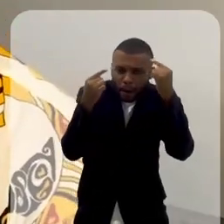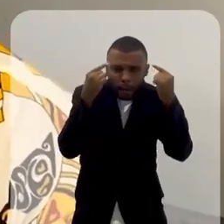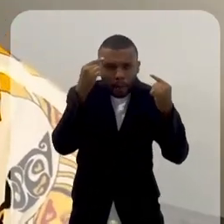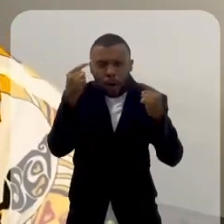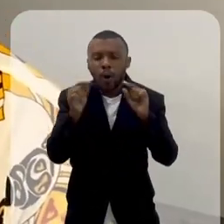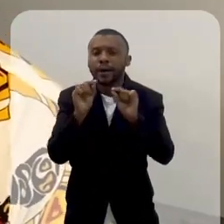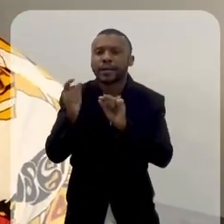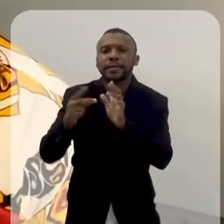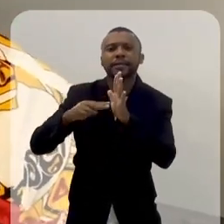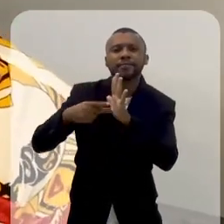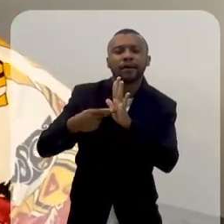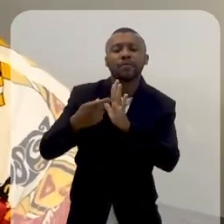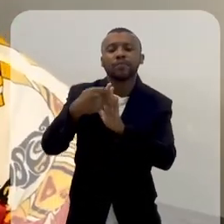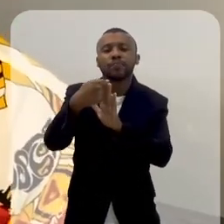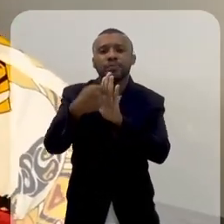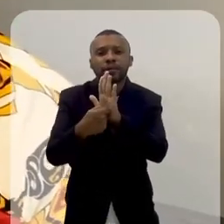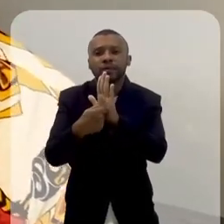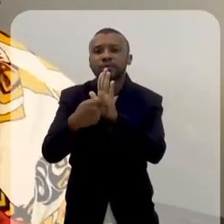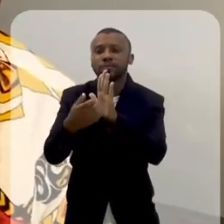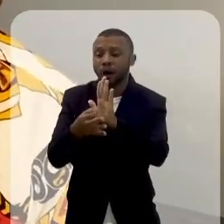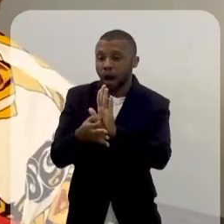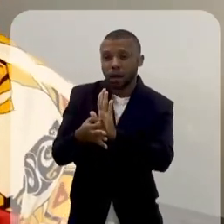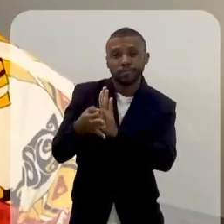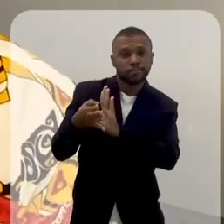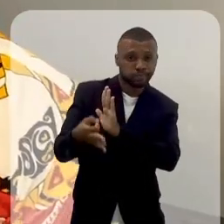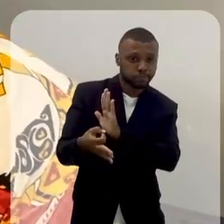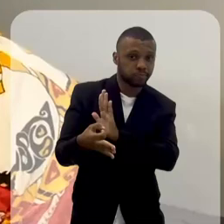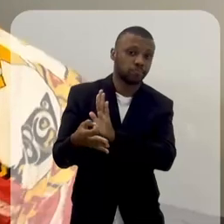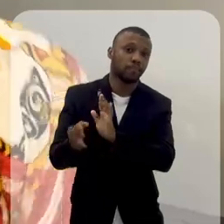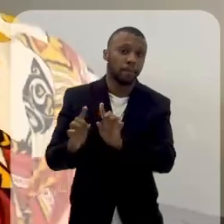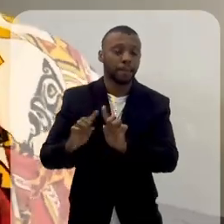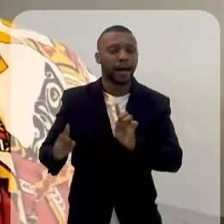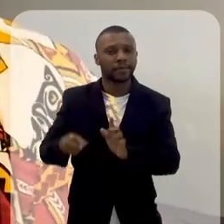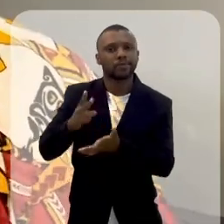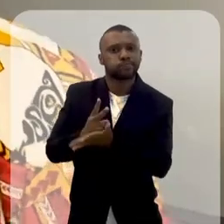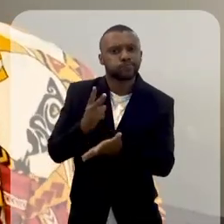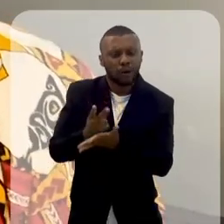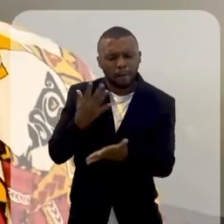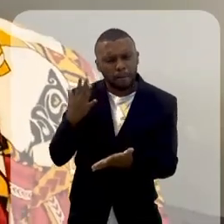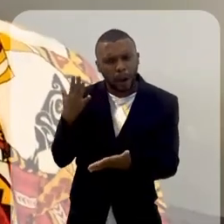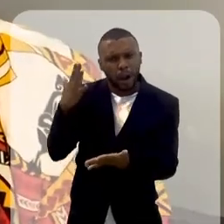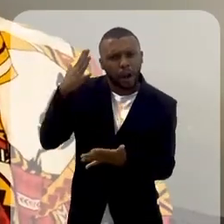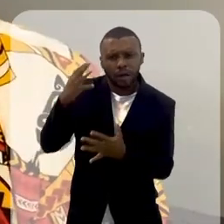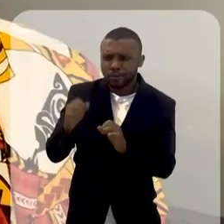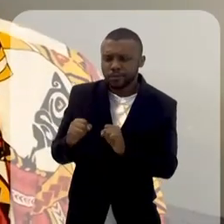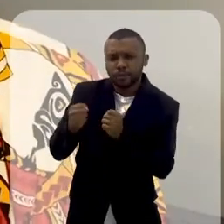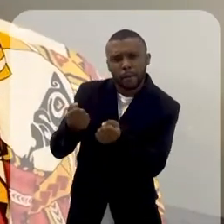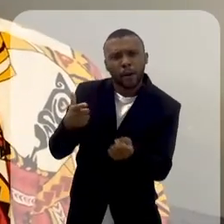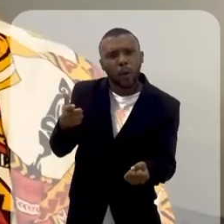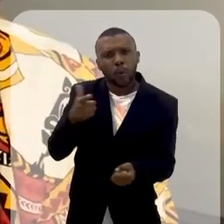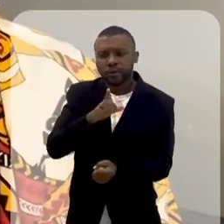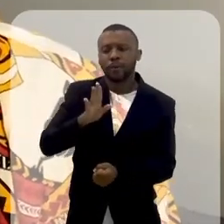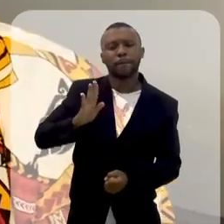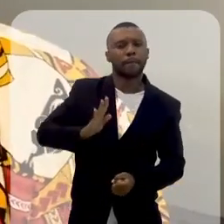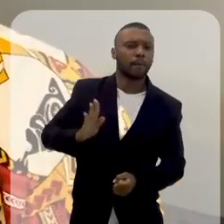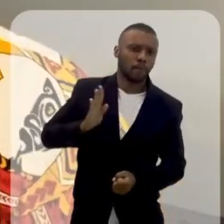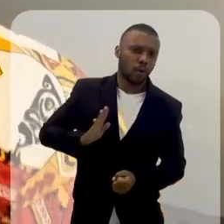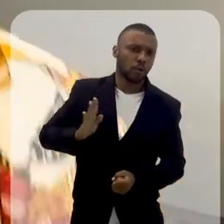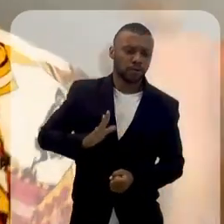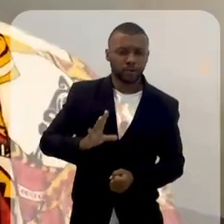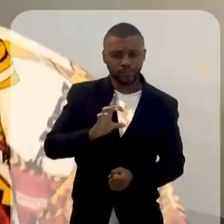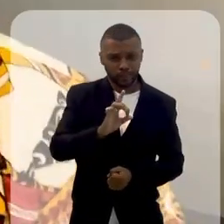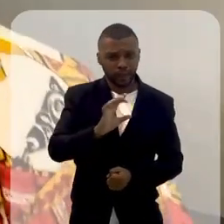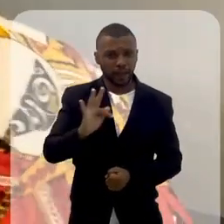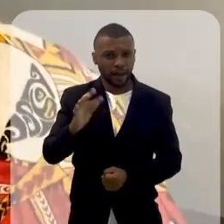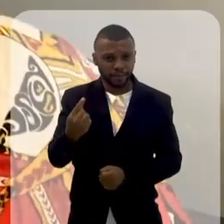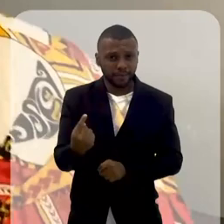uma ideia, não sabia o que era um texto dissertativo. Mas mesmo assim eu vou e estudo para poder conseguir uma bolsa, e eu consigo uma